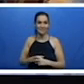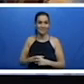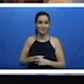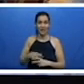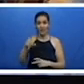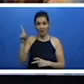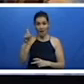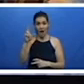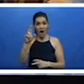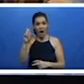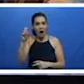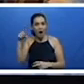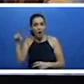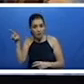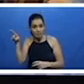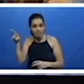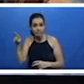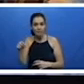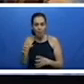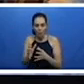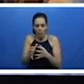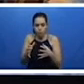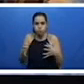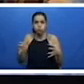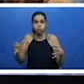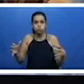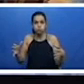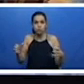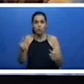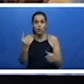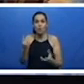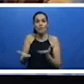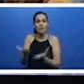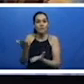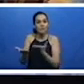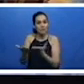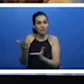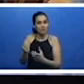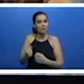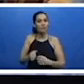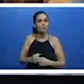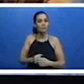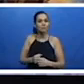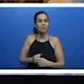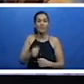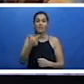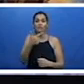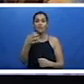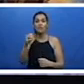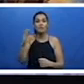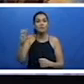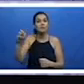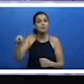grande, pode passar de 1 quilo a massa desse animal e passar de 20 centímetros de comprimento.